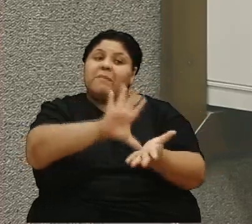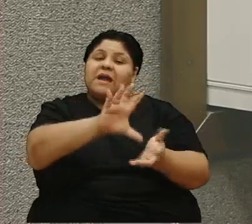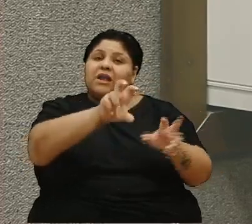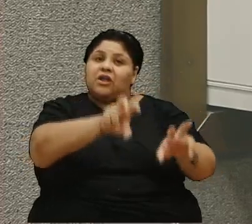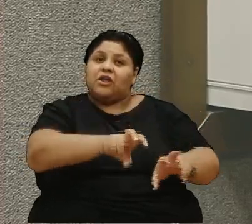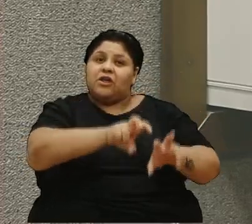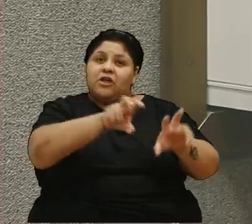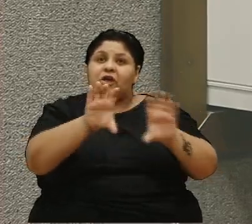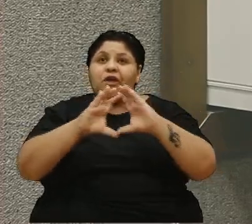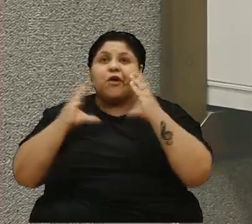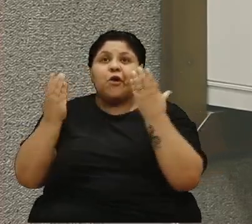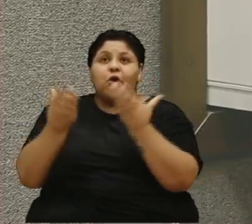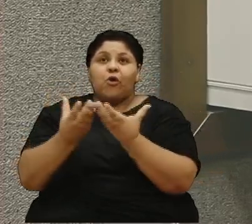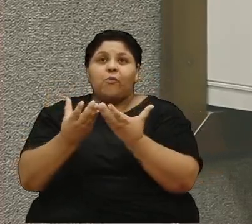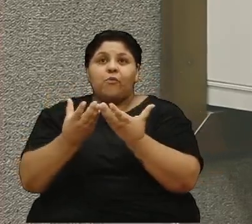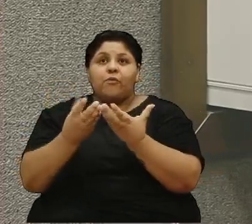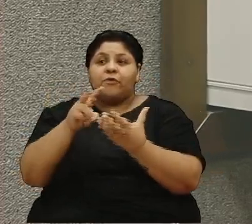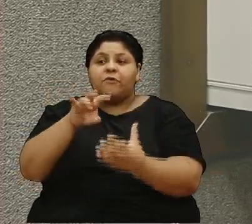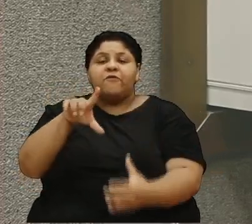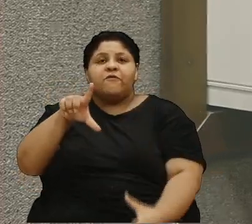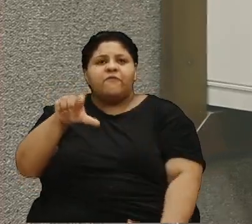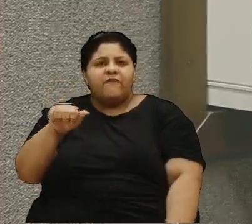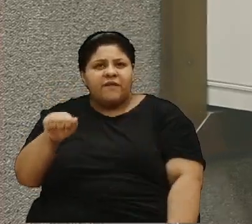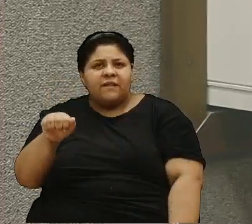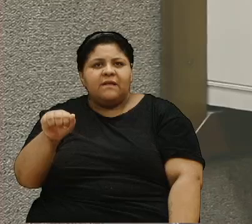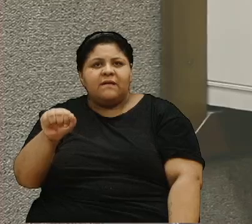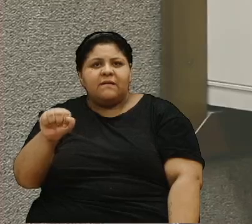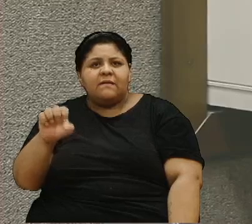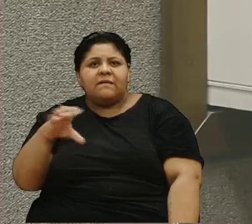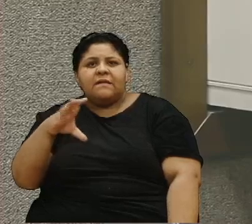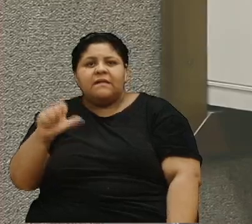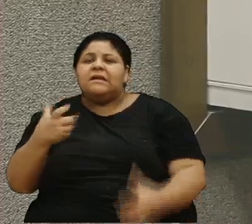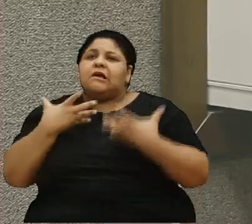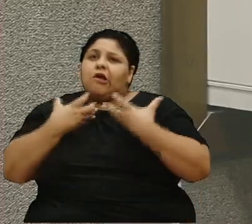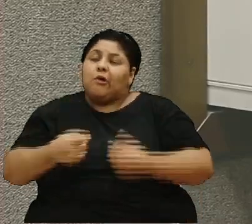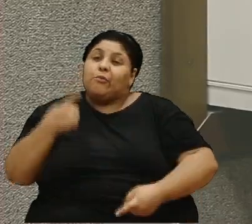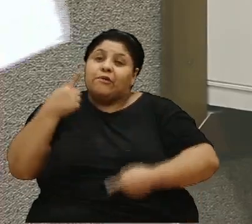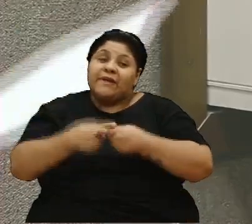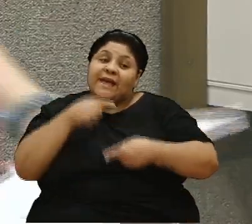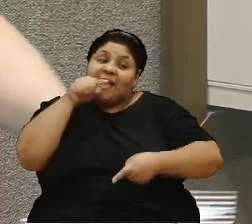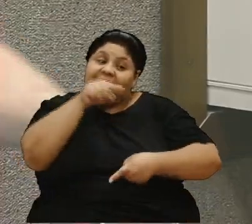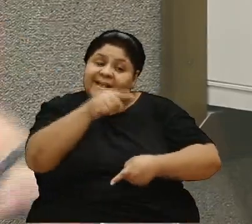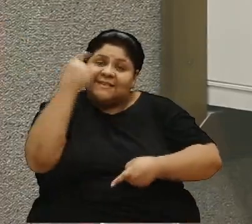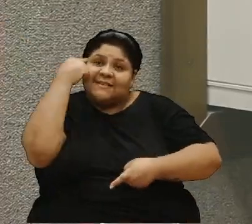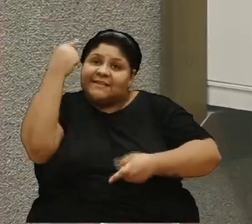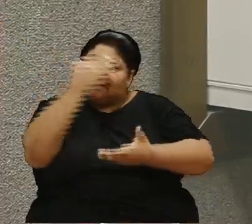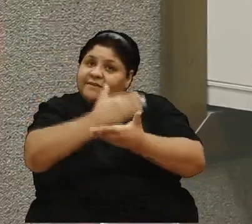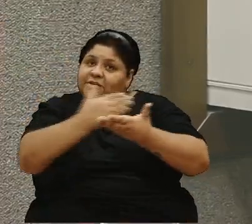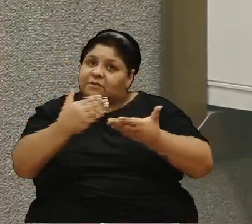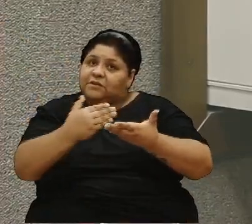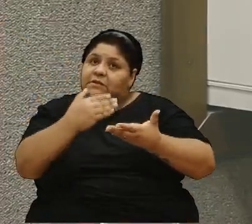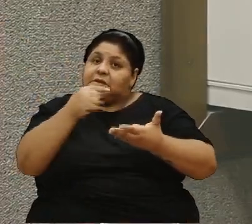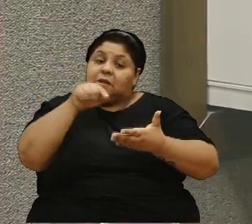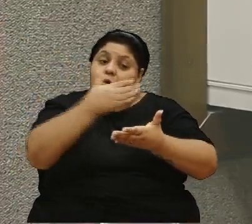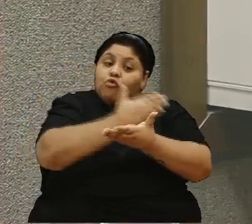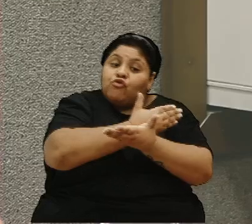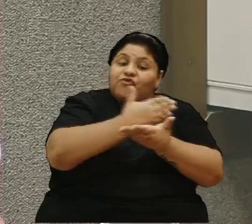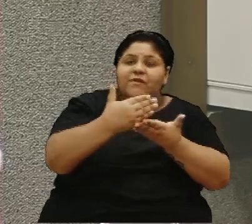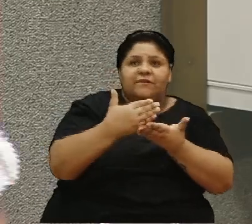O que a comunidade de Vila Seca aceitou prontamente, porque essa era a ideia inicial. Então, desde o início,